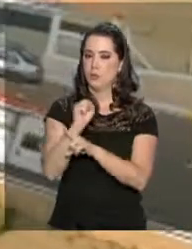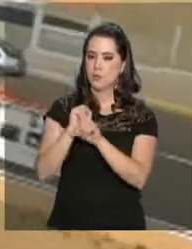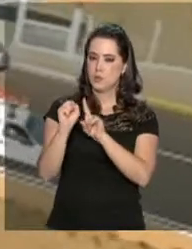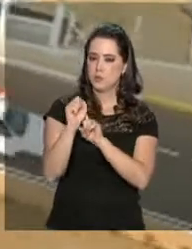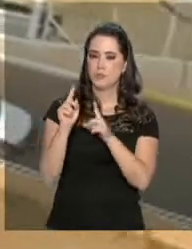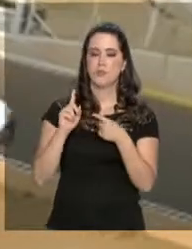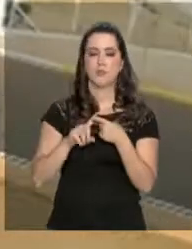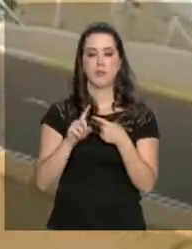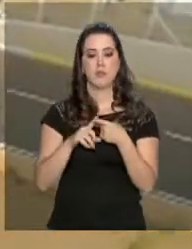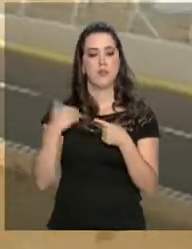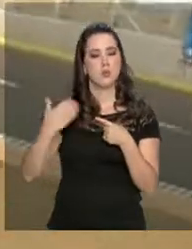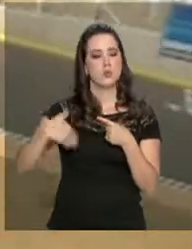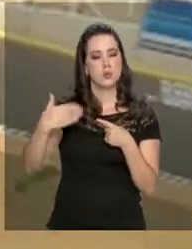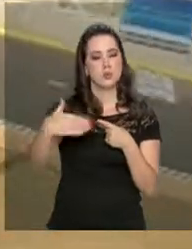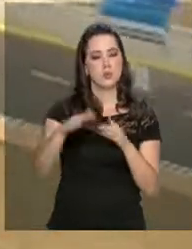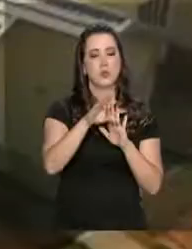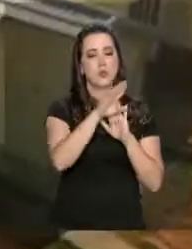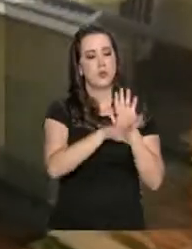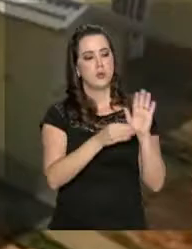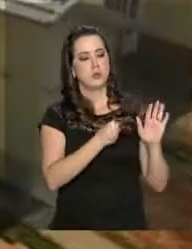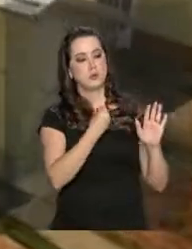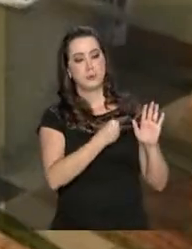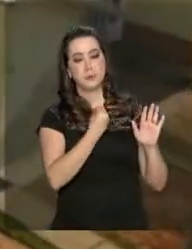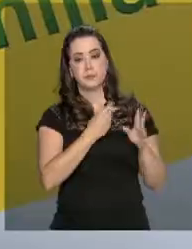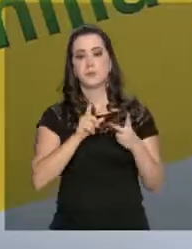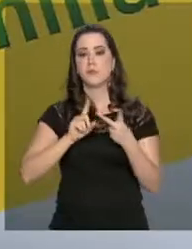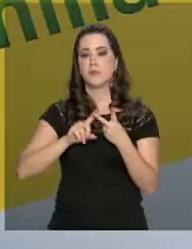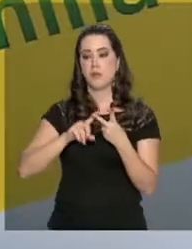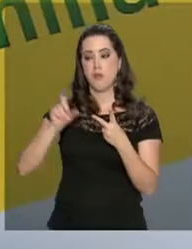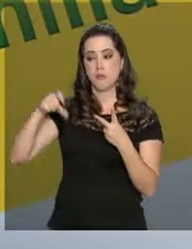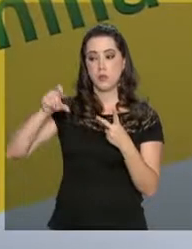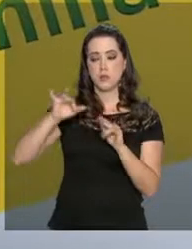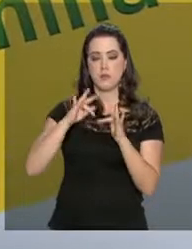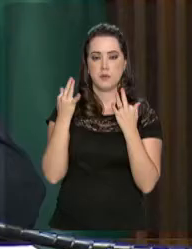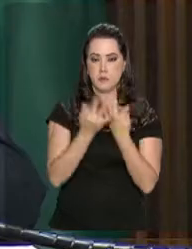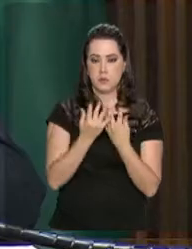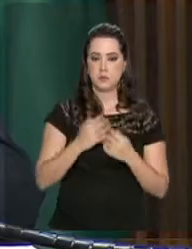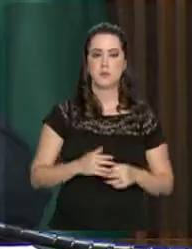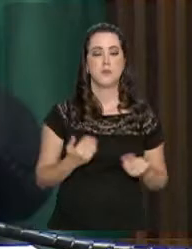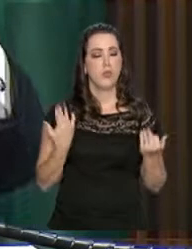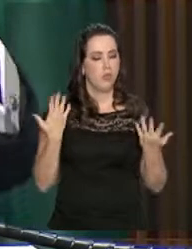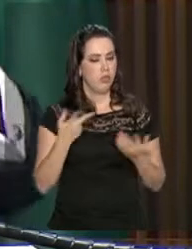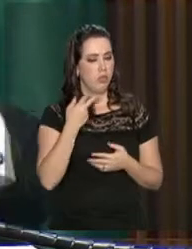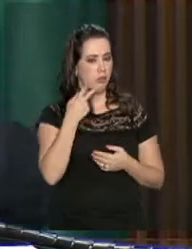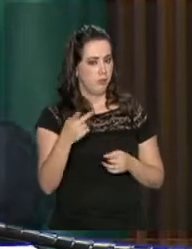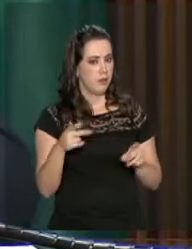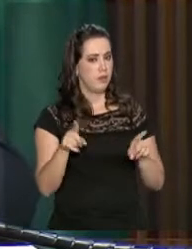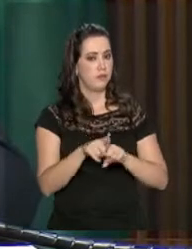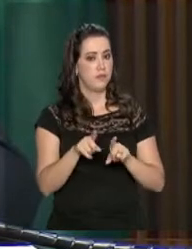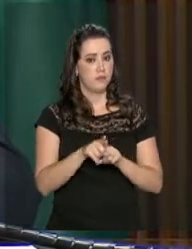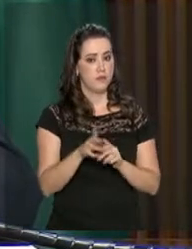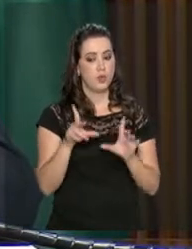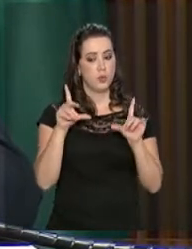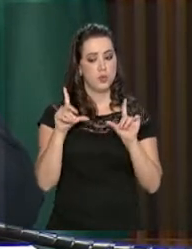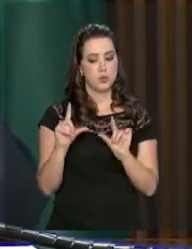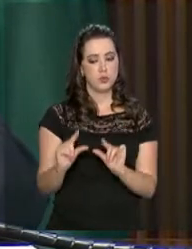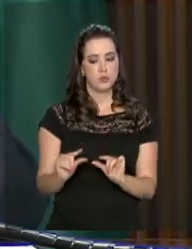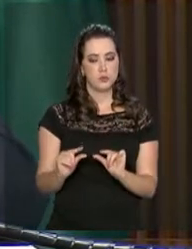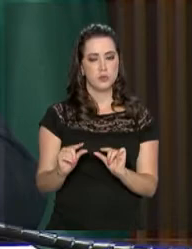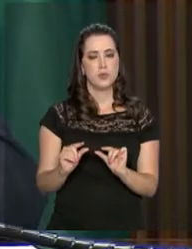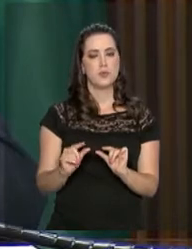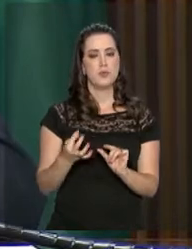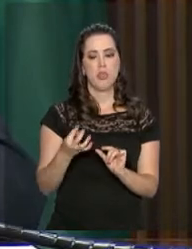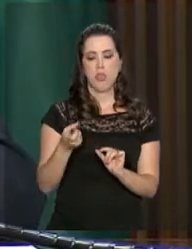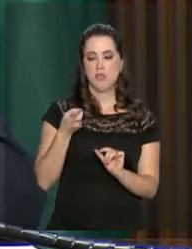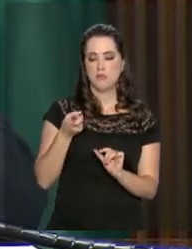lembrou da manutenção dos programas minha casa minha vida e bolsa família e citou a redução da taxa de juros que chegou ao